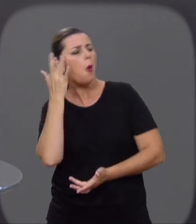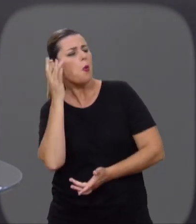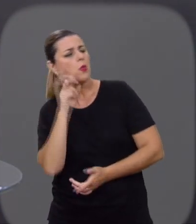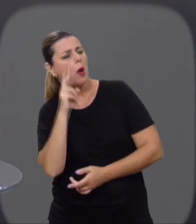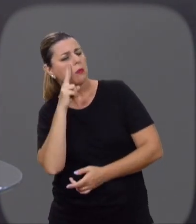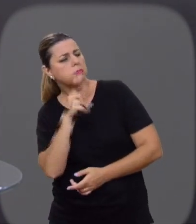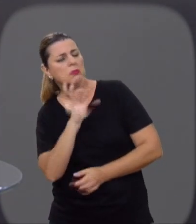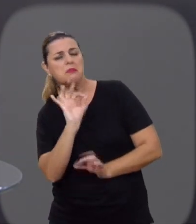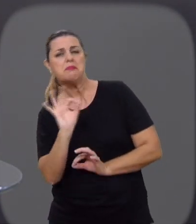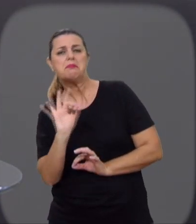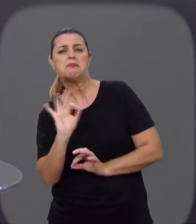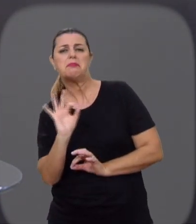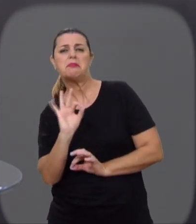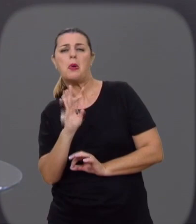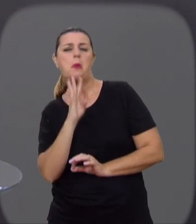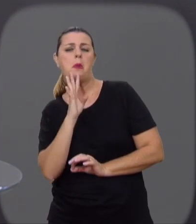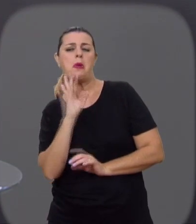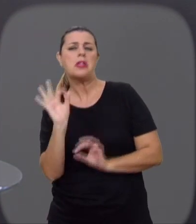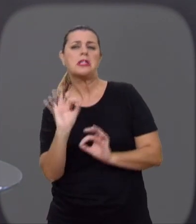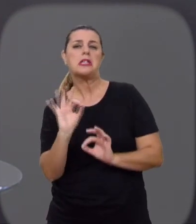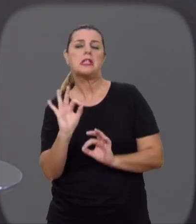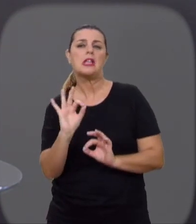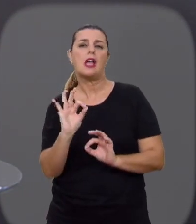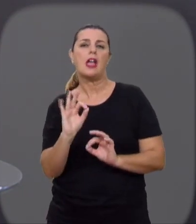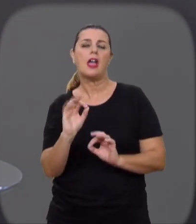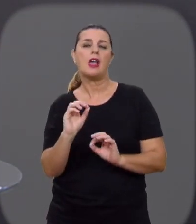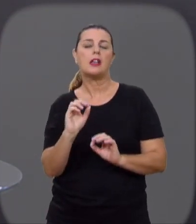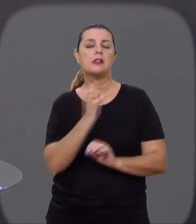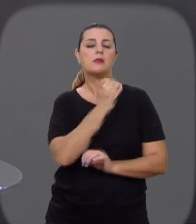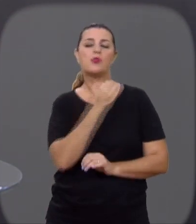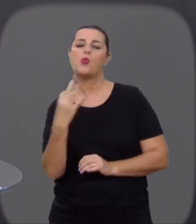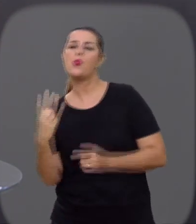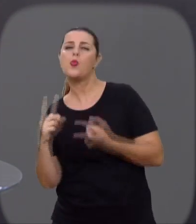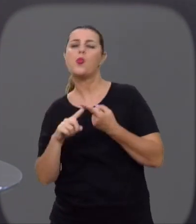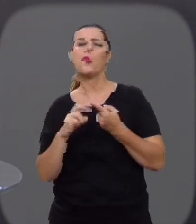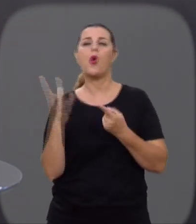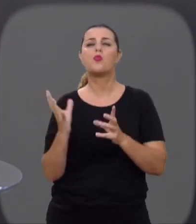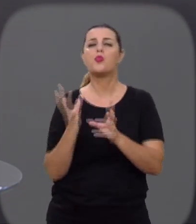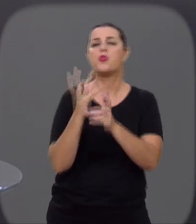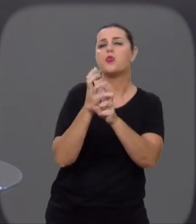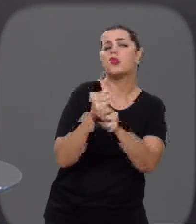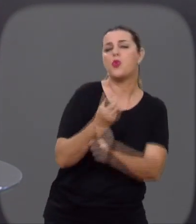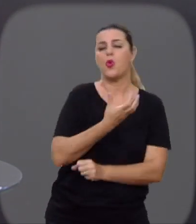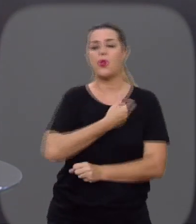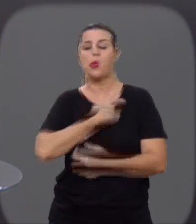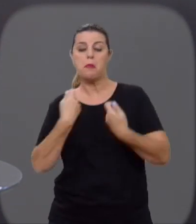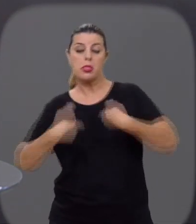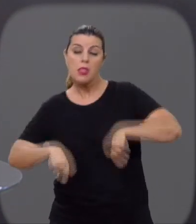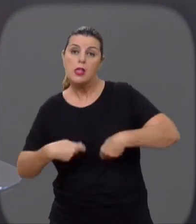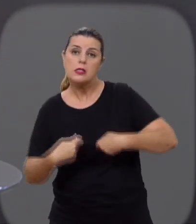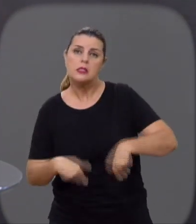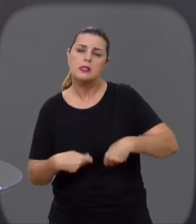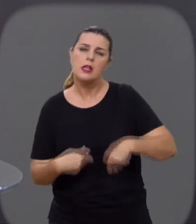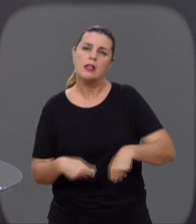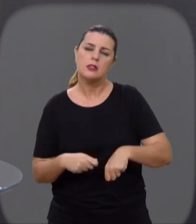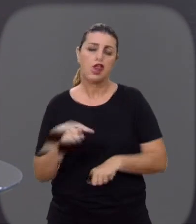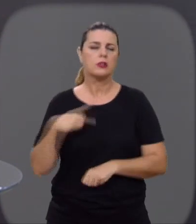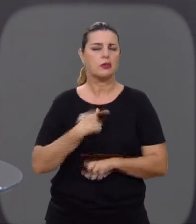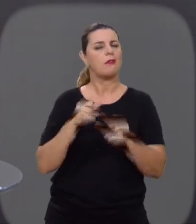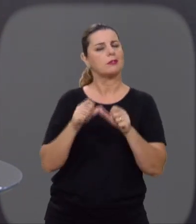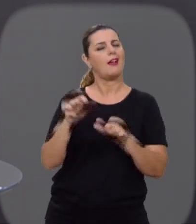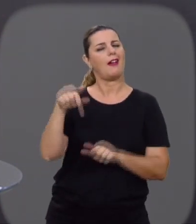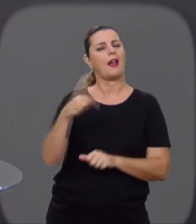inteira, não tem um conhecimento mais aprofundado da quantidade, dos números, das necessidades, e estamos